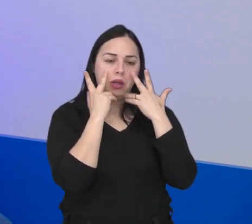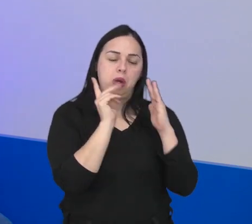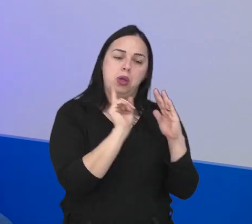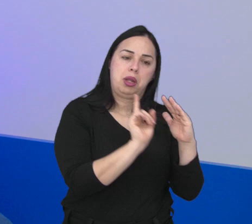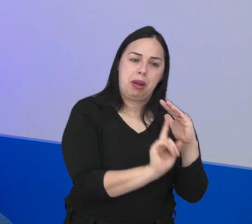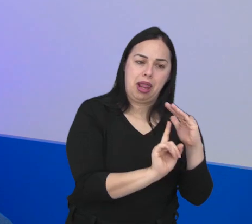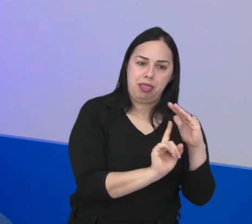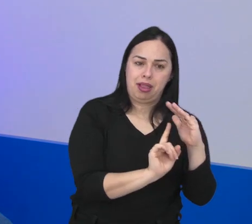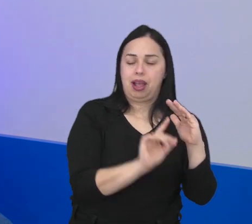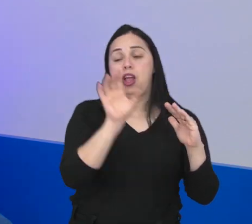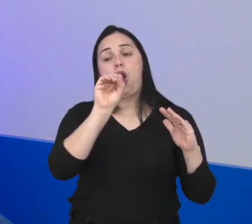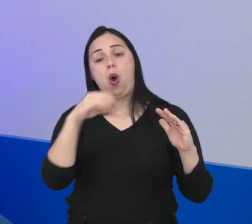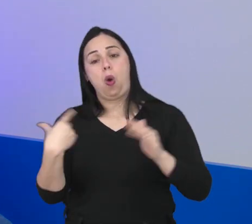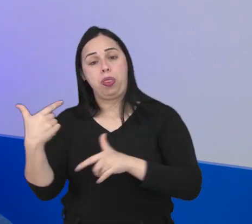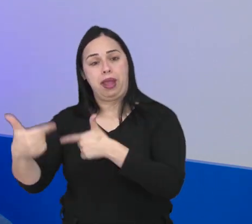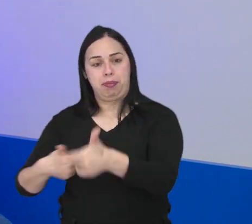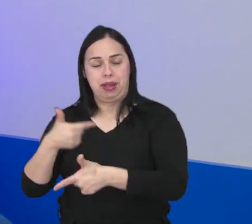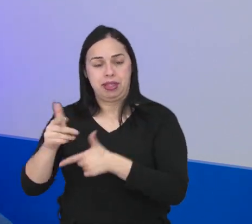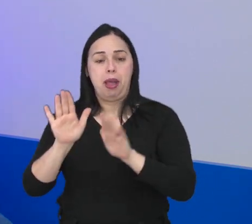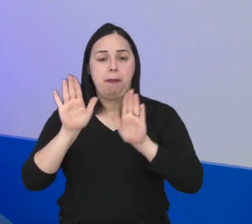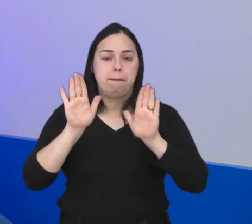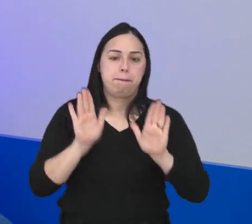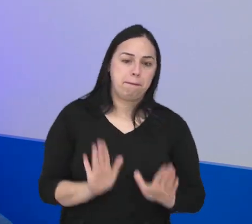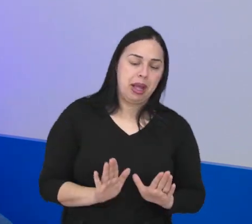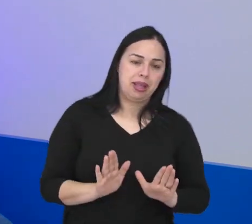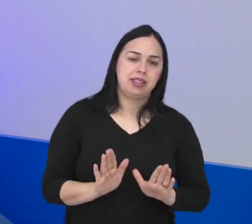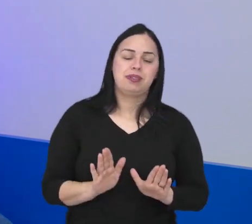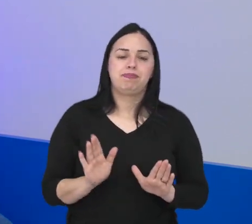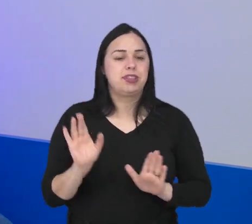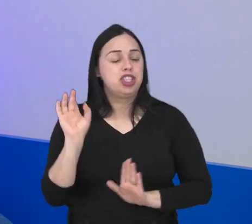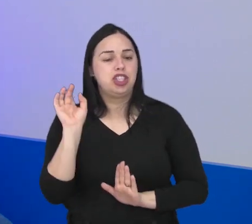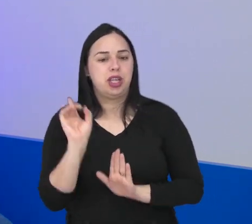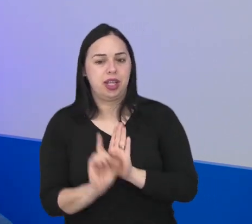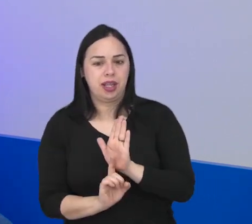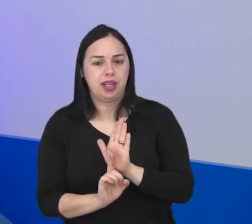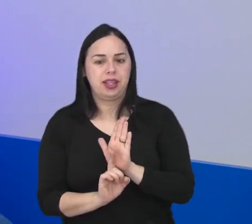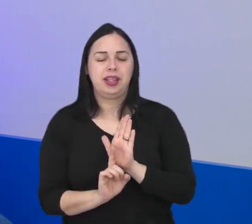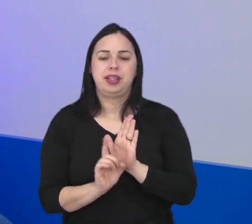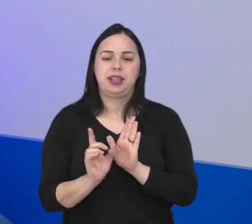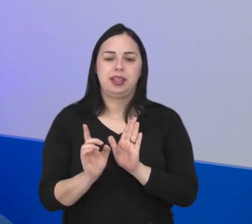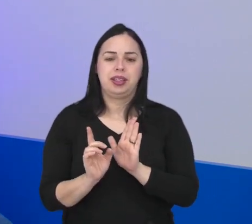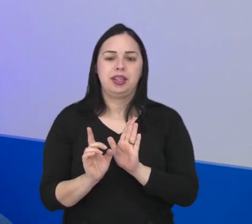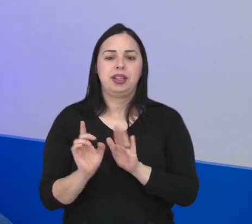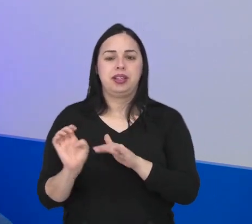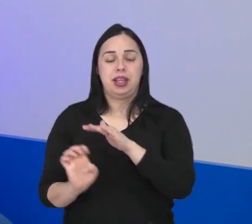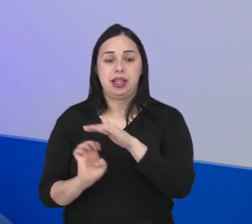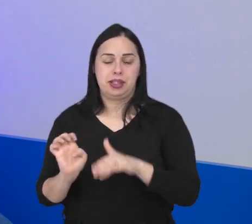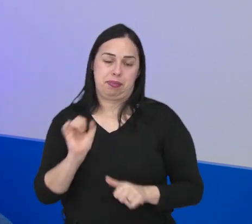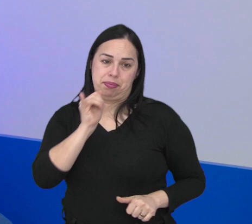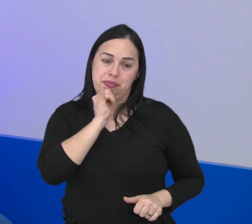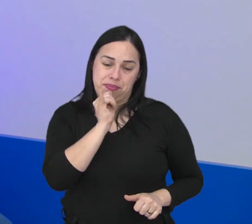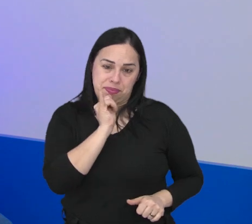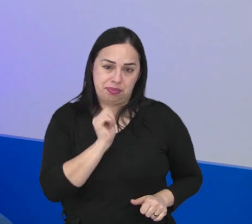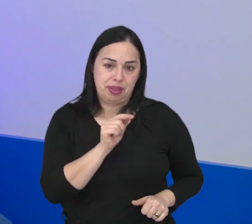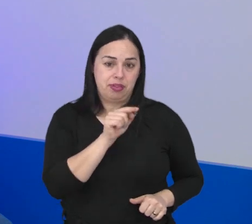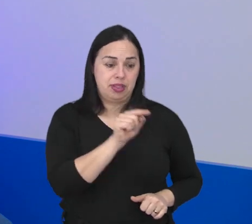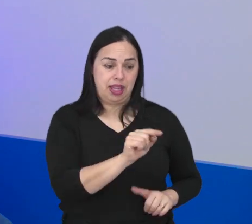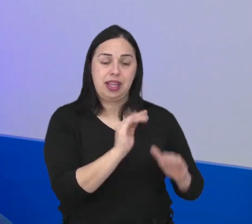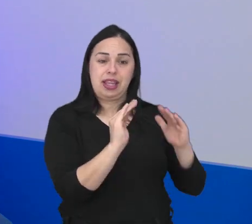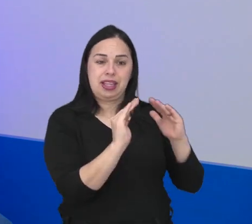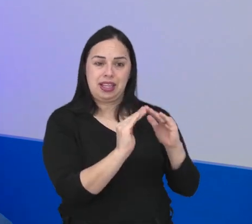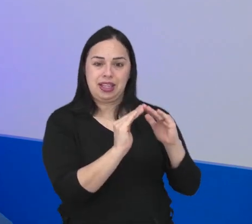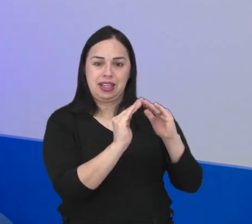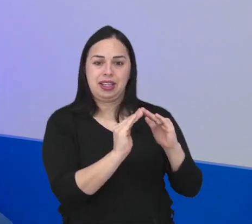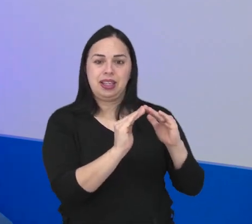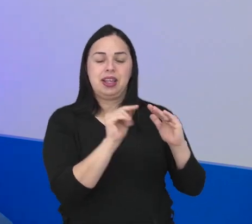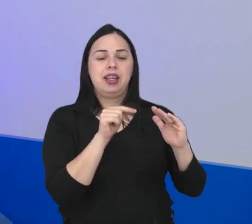você estando em home office ou estando na empresa. Contudo, direitos que são direitos em relação ao próprio estabelecimento. Por exemplo, você